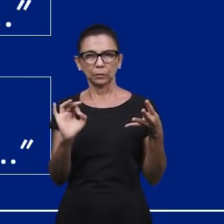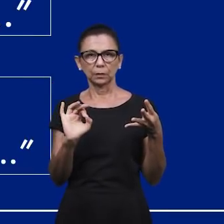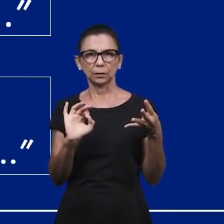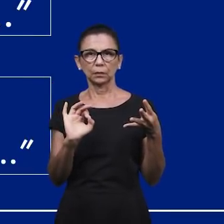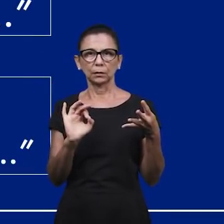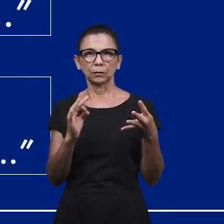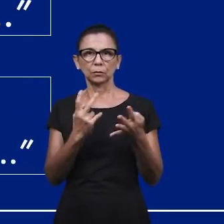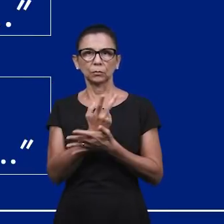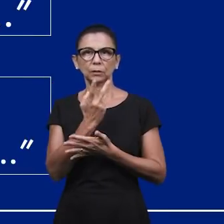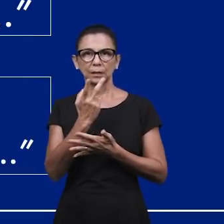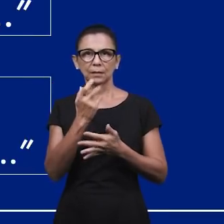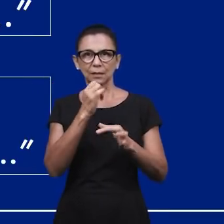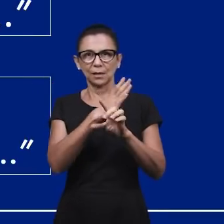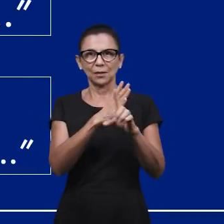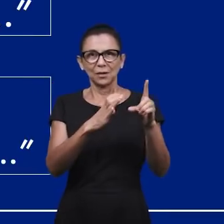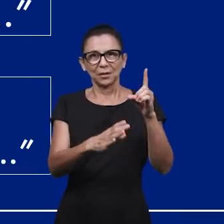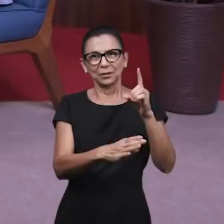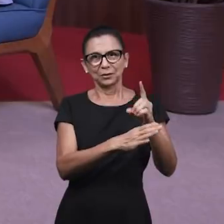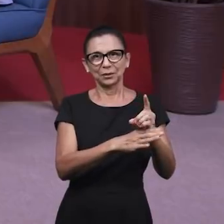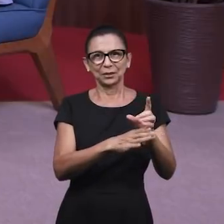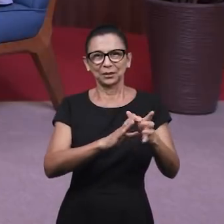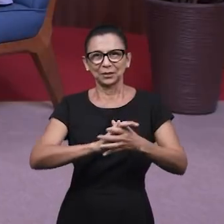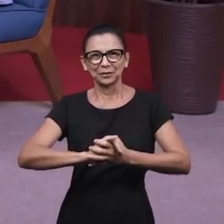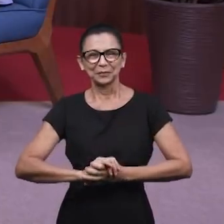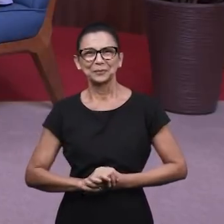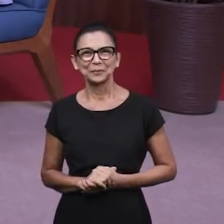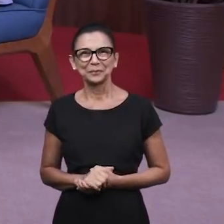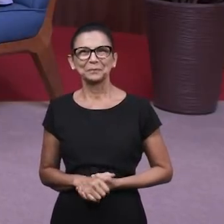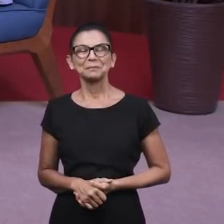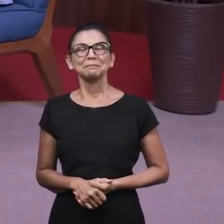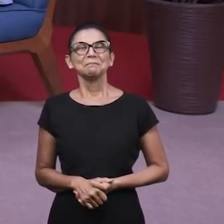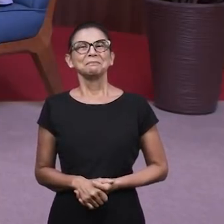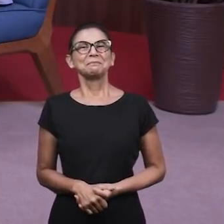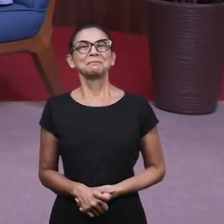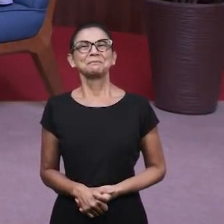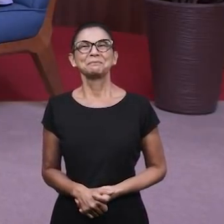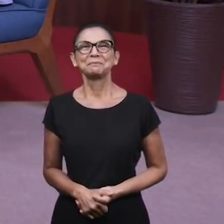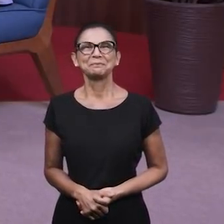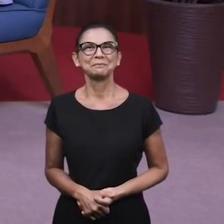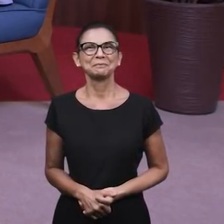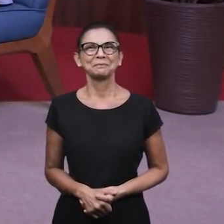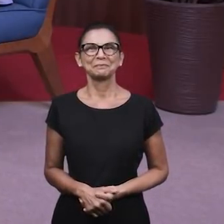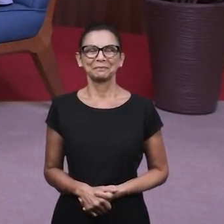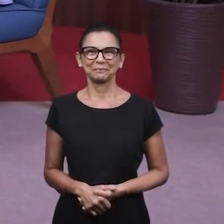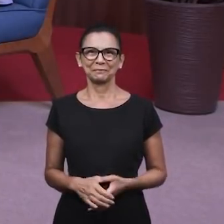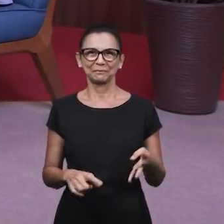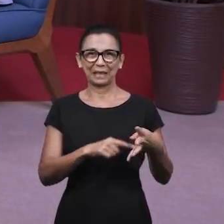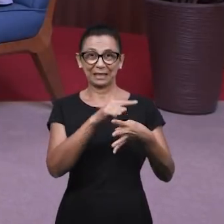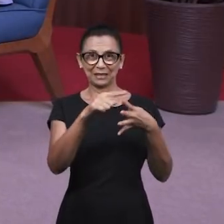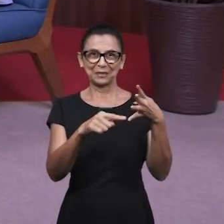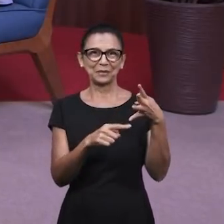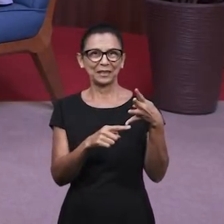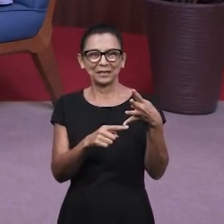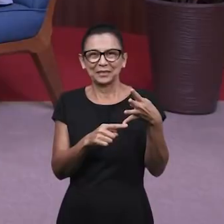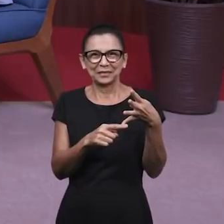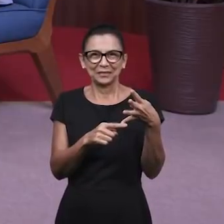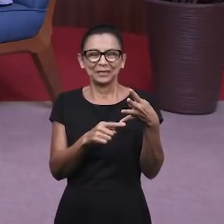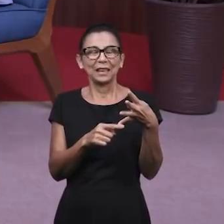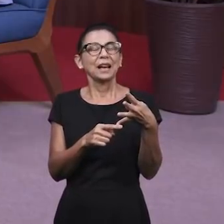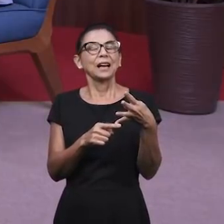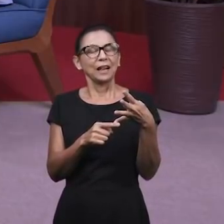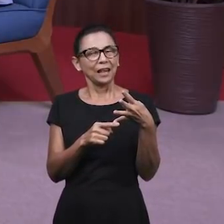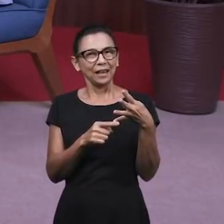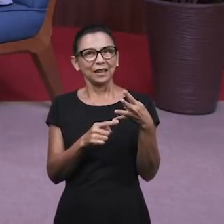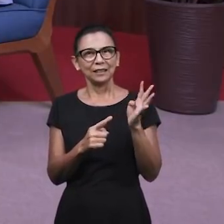culto. Então, o templo, o sacerdote, a vítima e o dia. Tudo